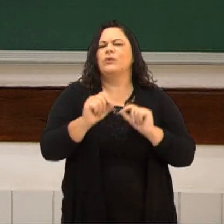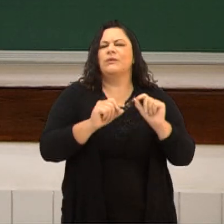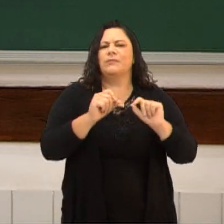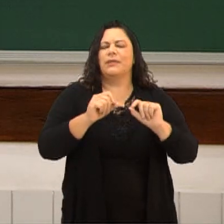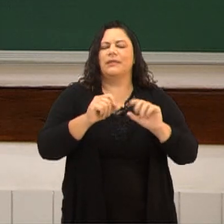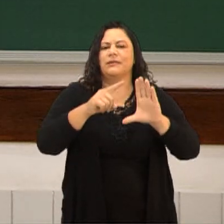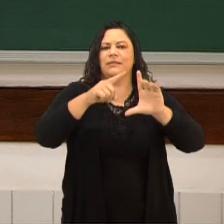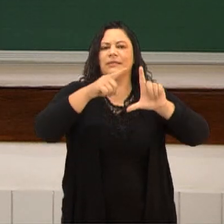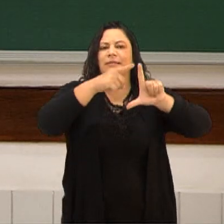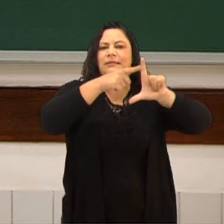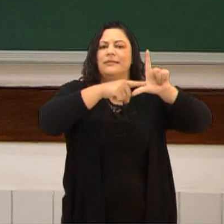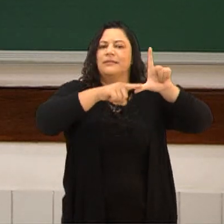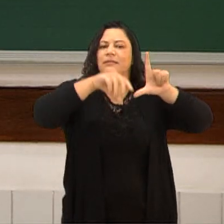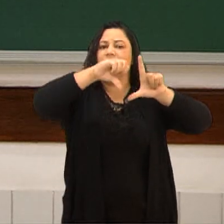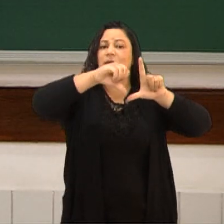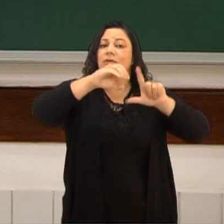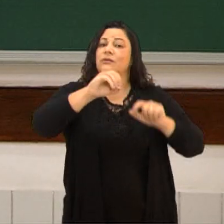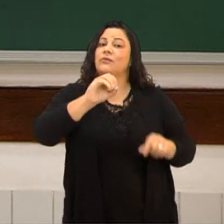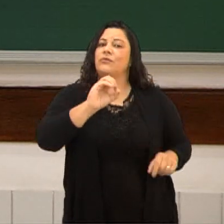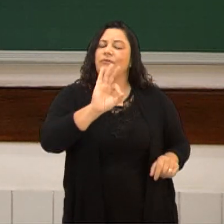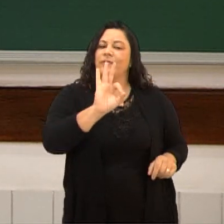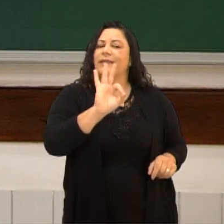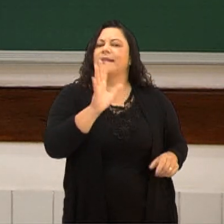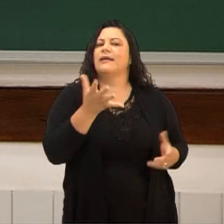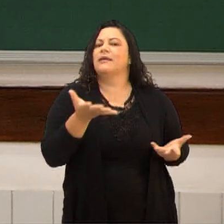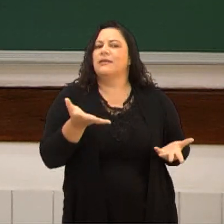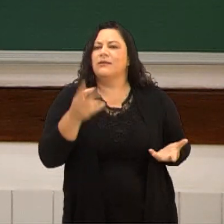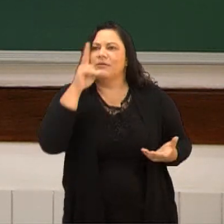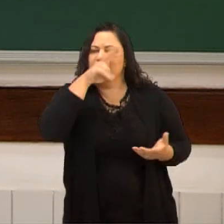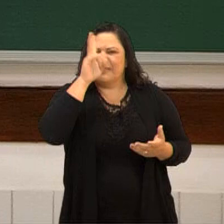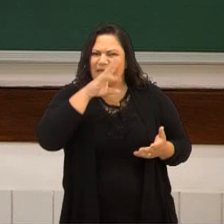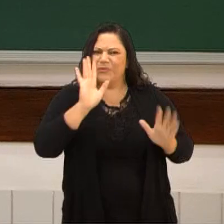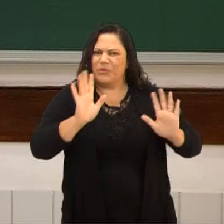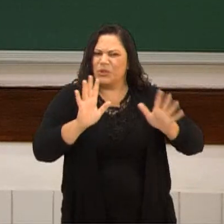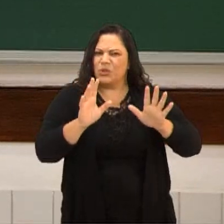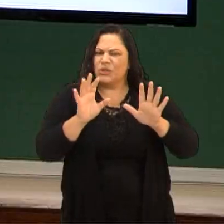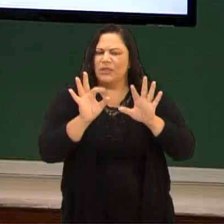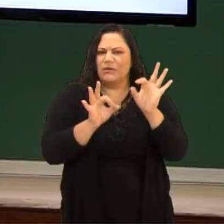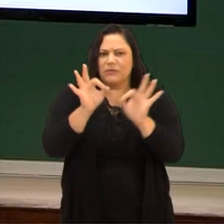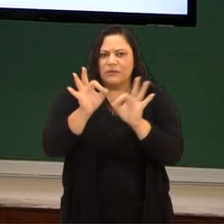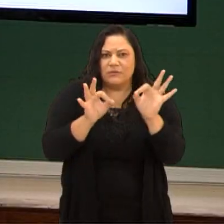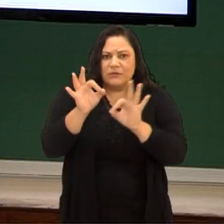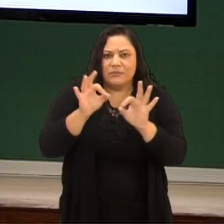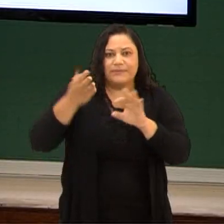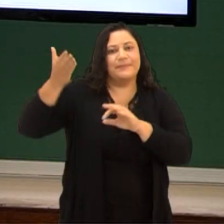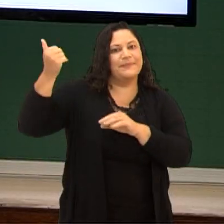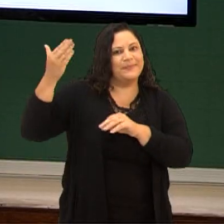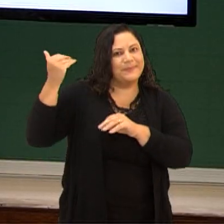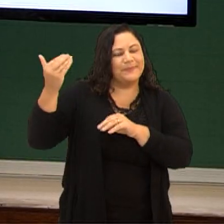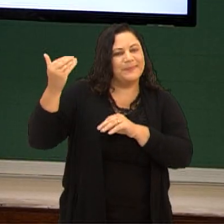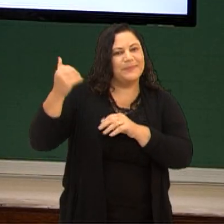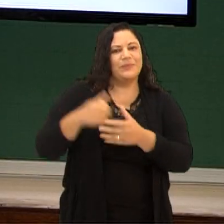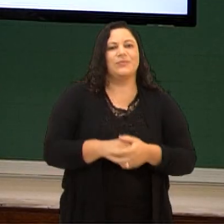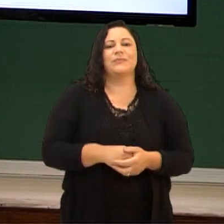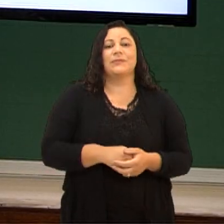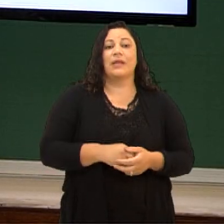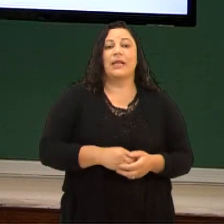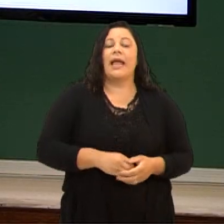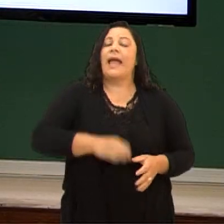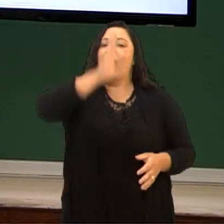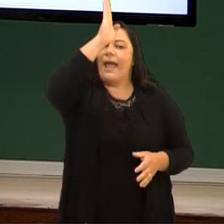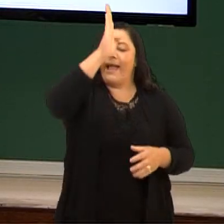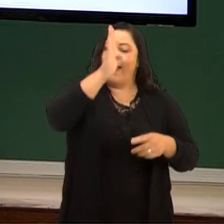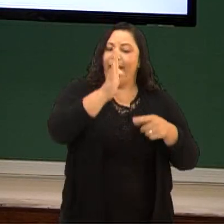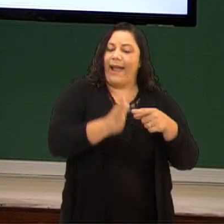ângulo maior que 90 graus? Lembra do nosso material que nós construímos na última aula? Esse aqui é classificado do ângulo reto, ele é